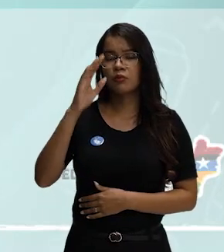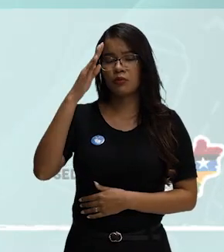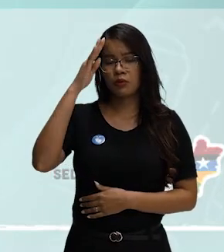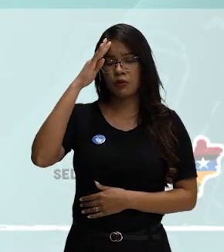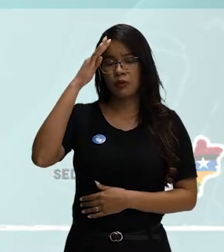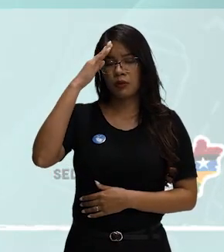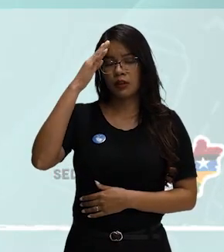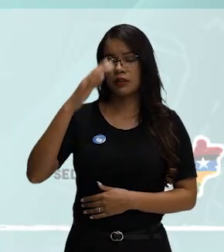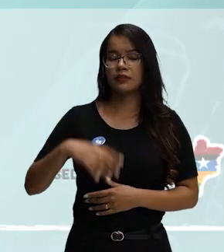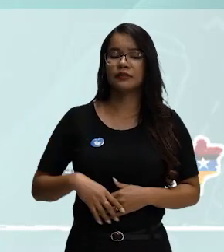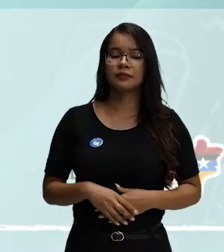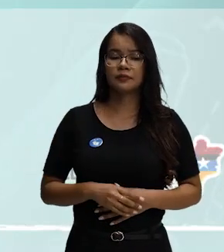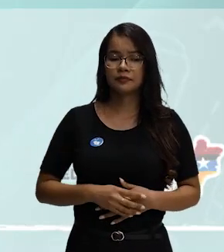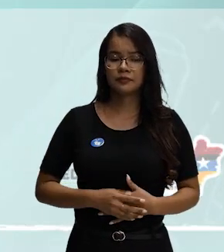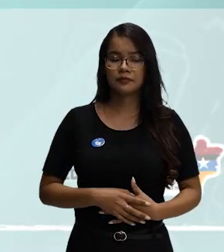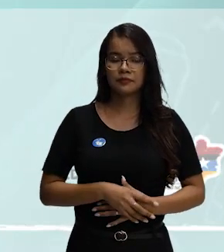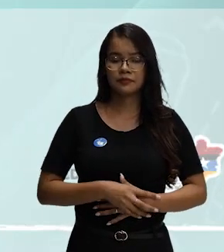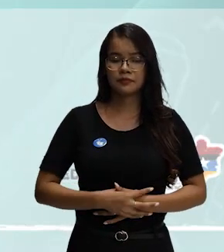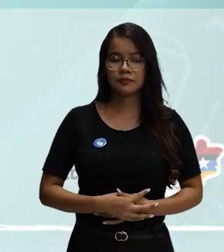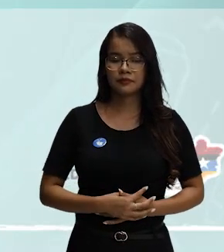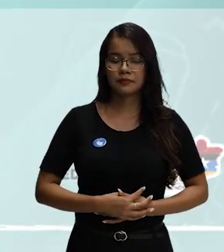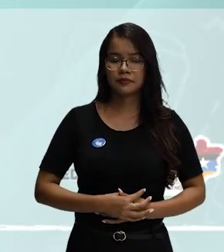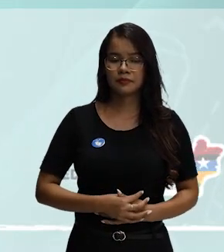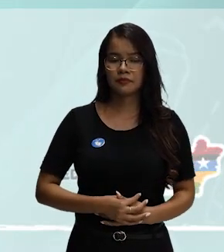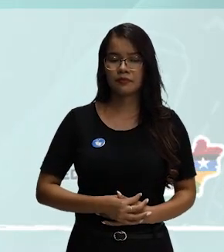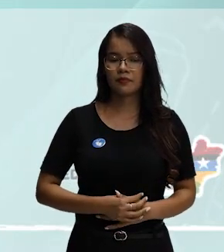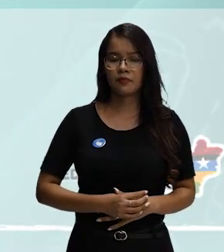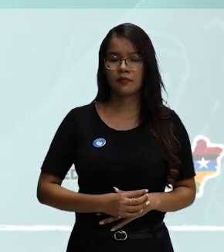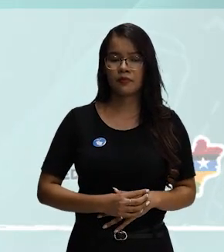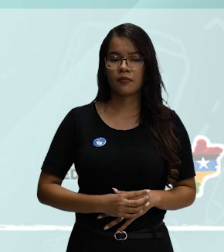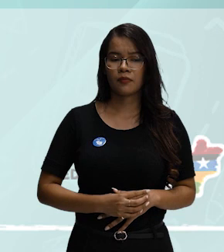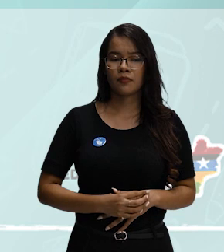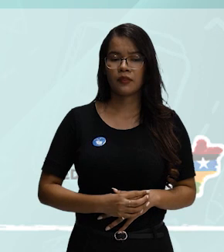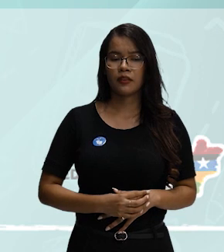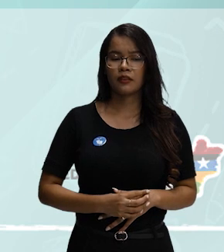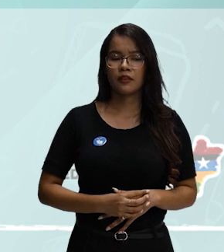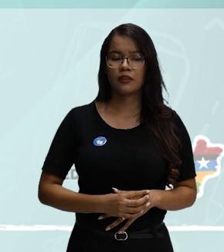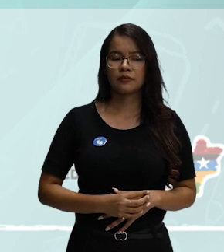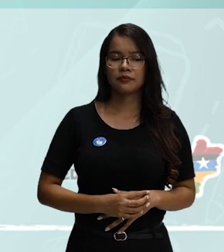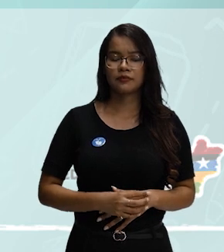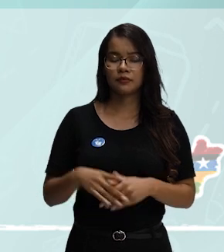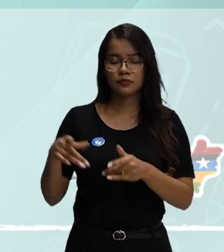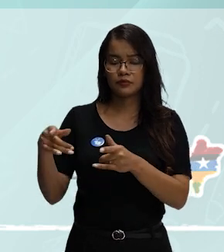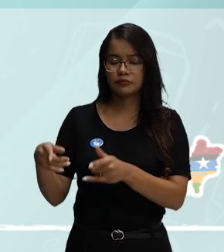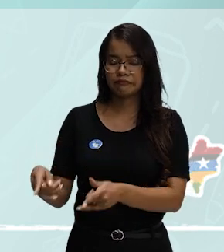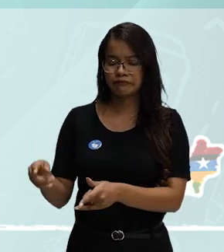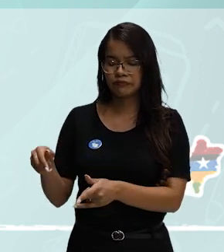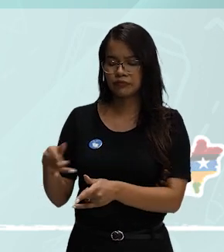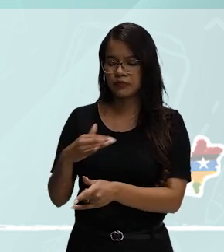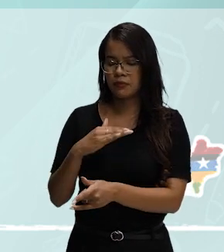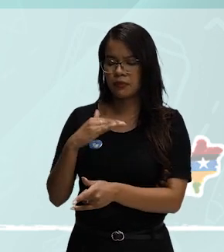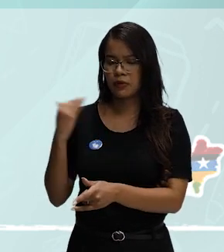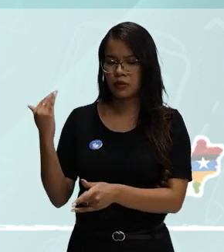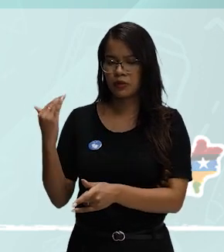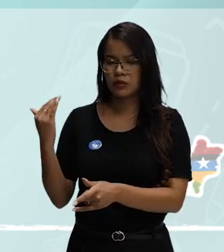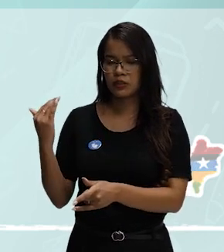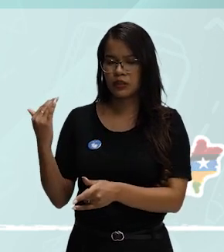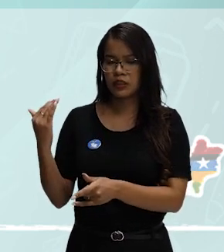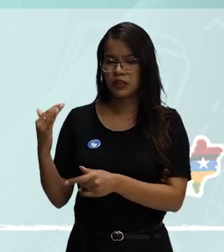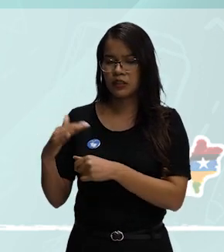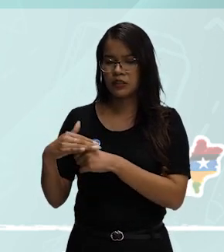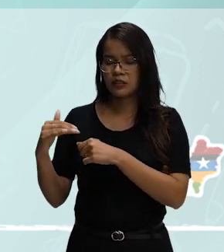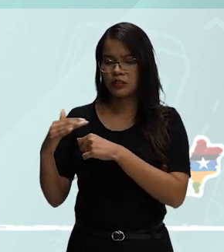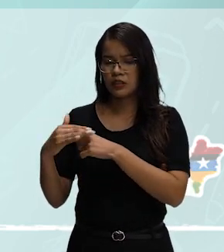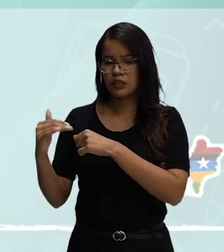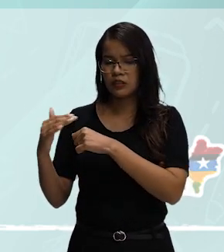aqui rapidinho para o início do texto. Do leito em balde, no macio encosto,